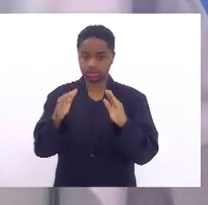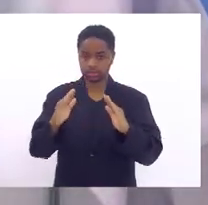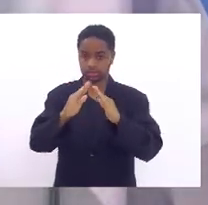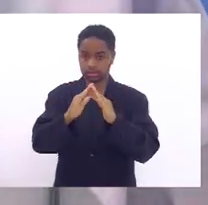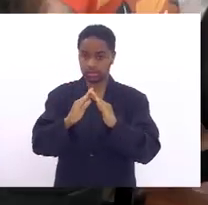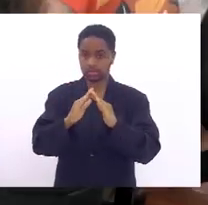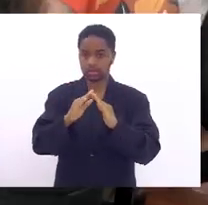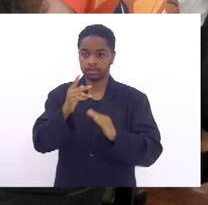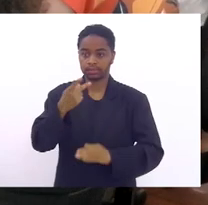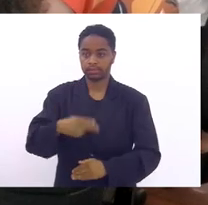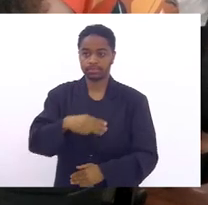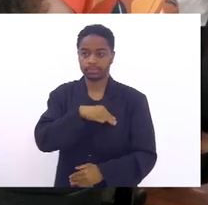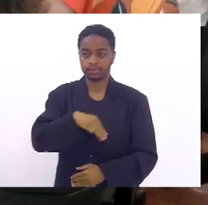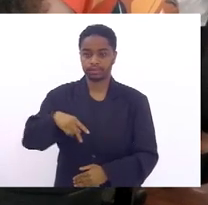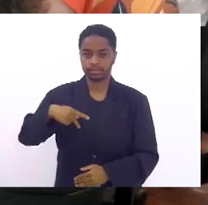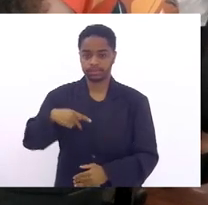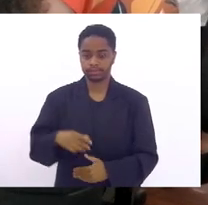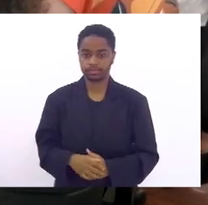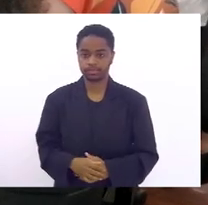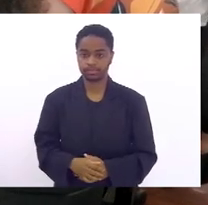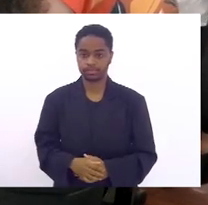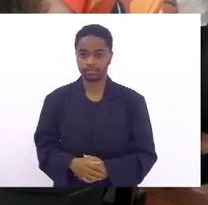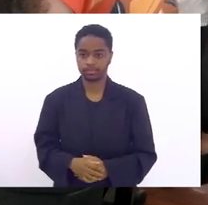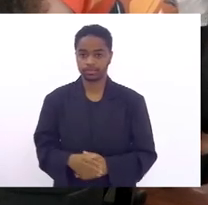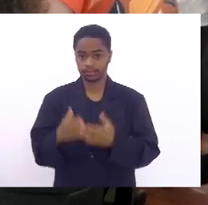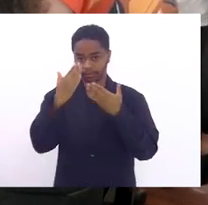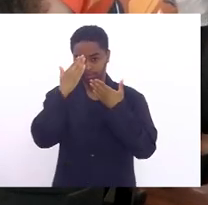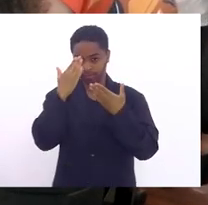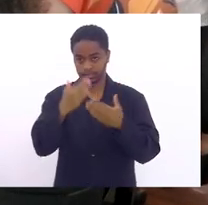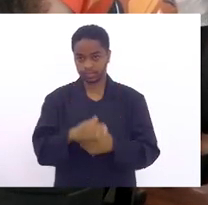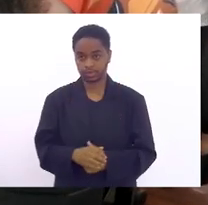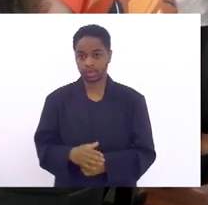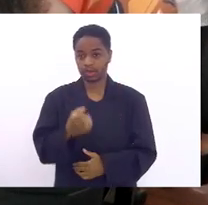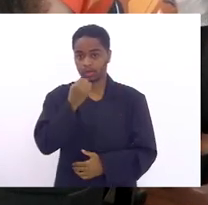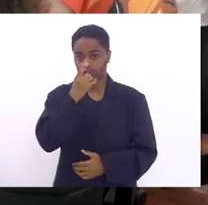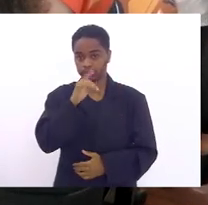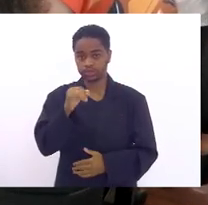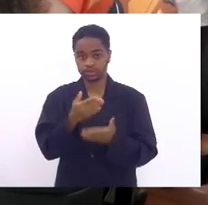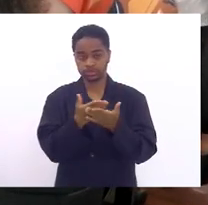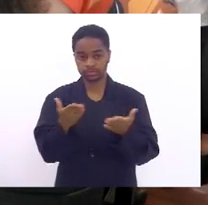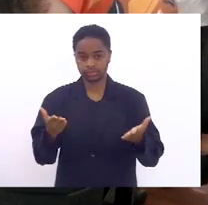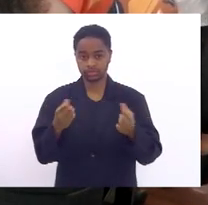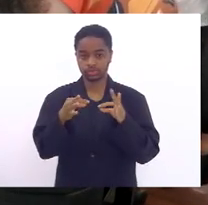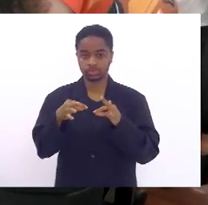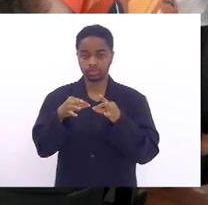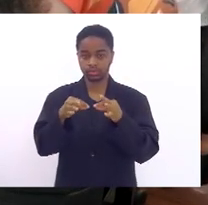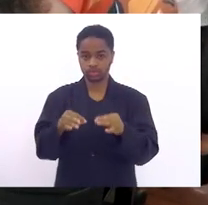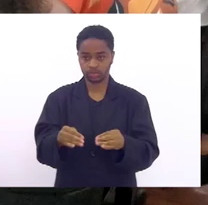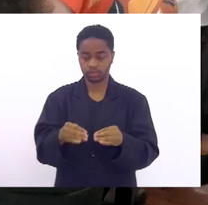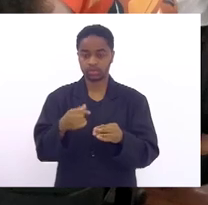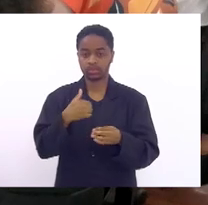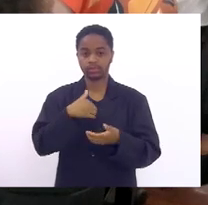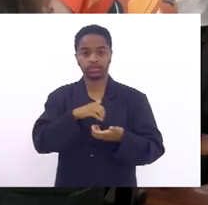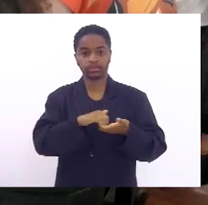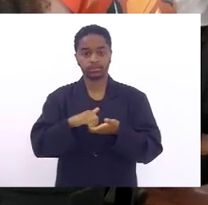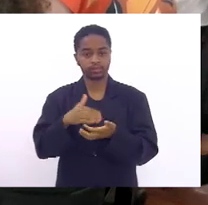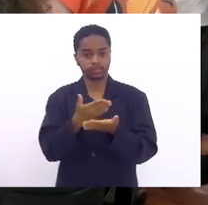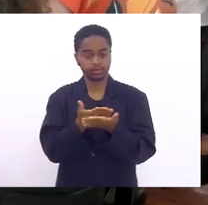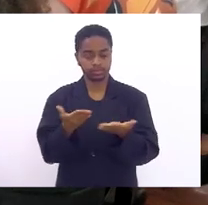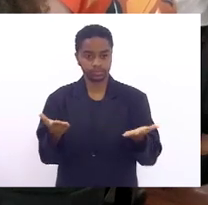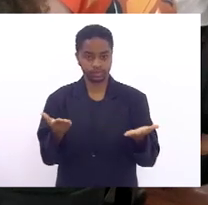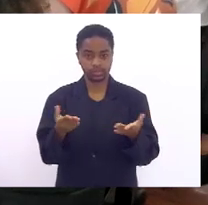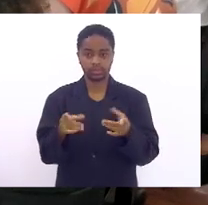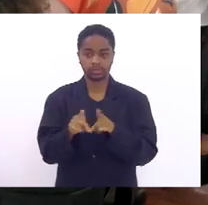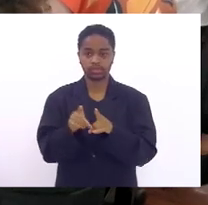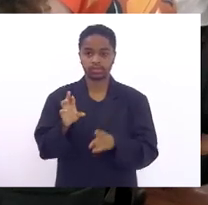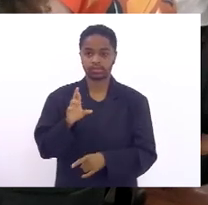Estadual muito obrigada obrigada bom dia a todos e todas cumprimento a todos aqui em nome da